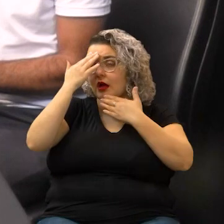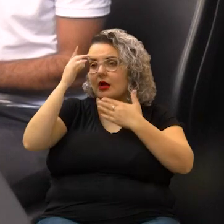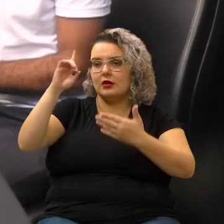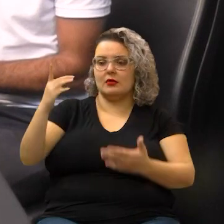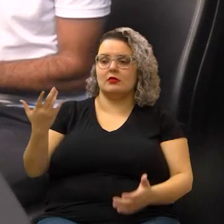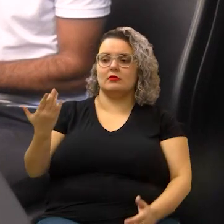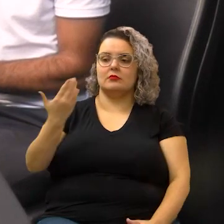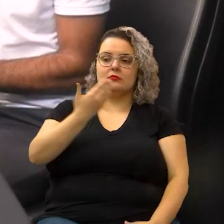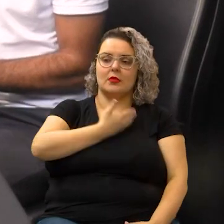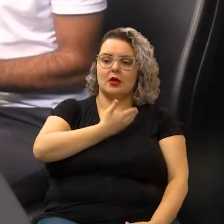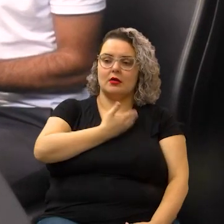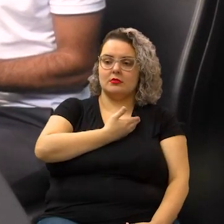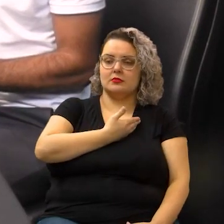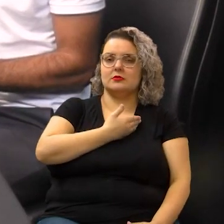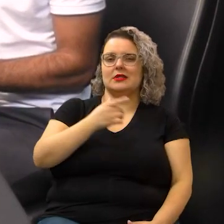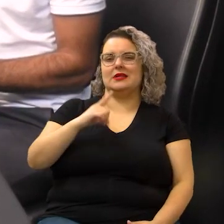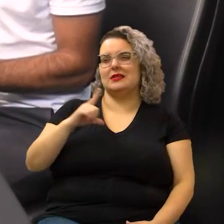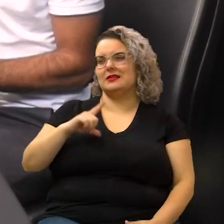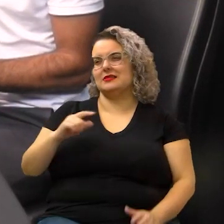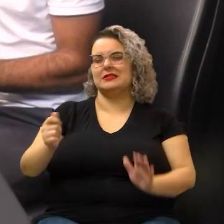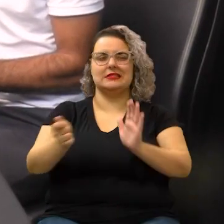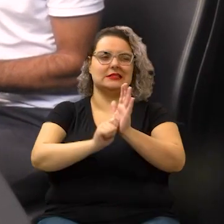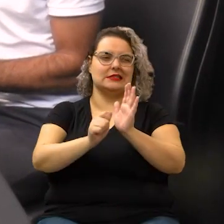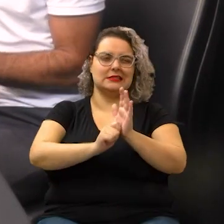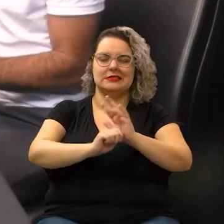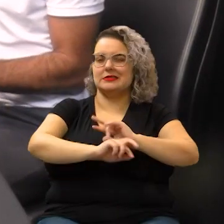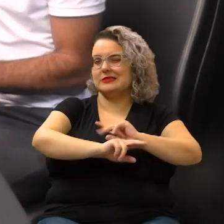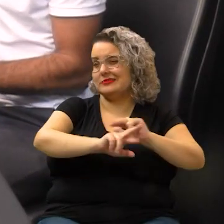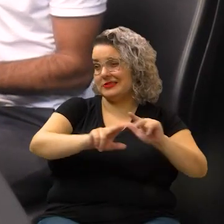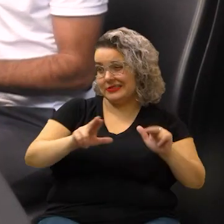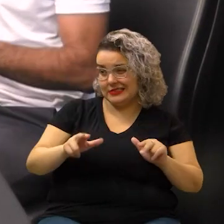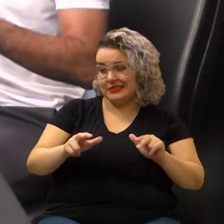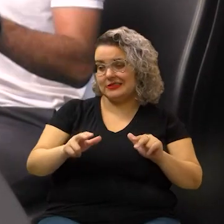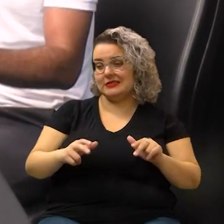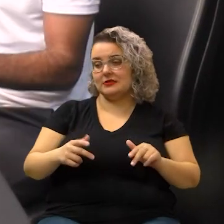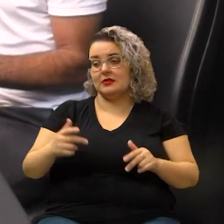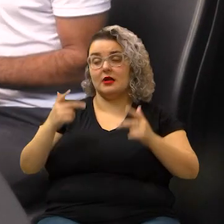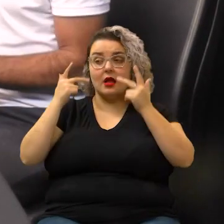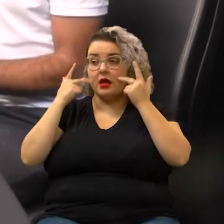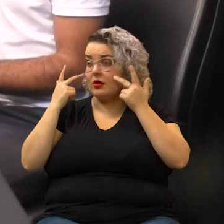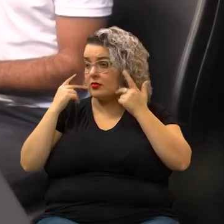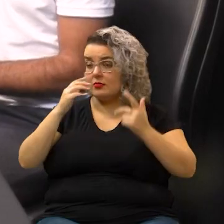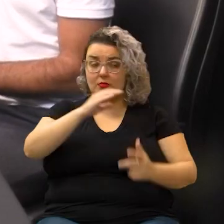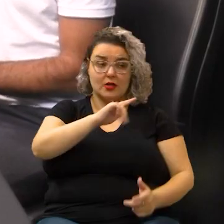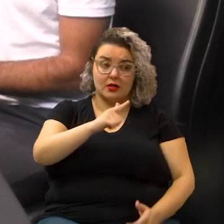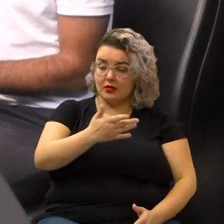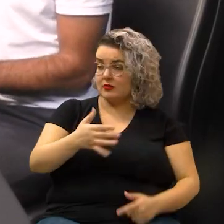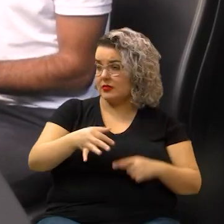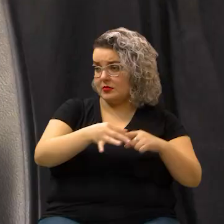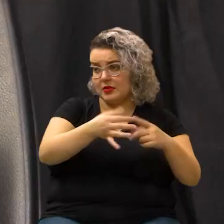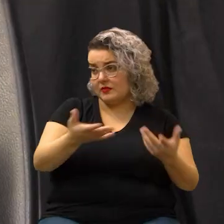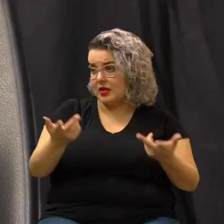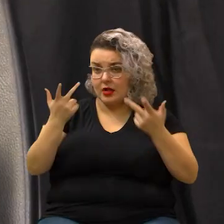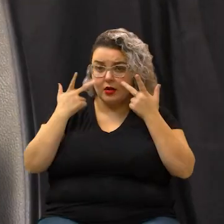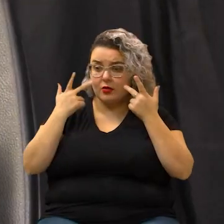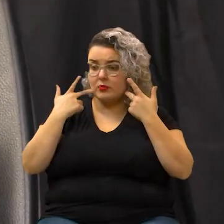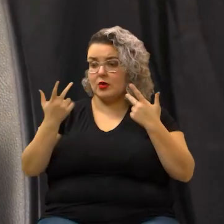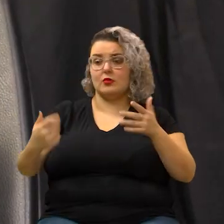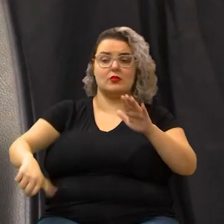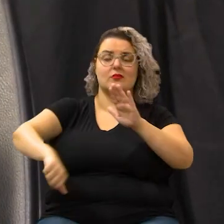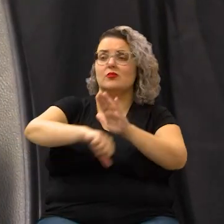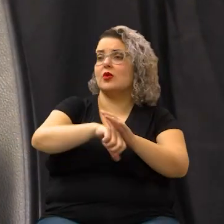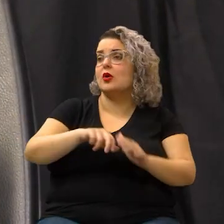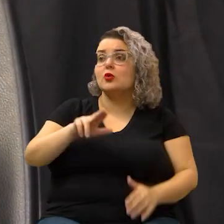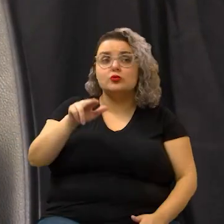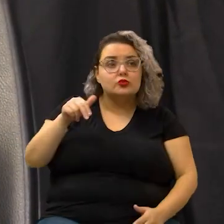Deus, muitos amigos meus teve dependência de droga, que era algo muito comum lá no Campo Grande, na